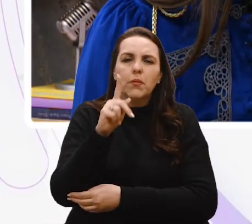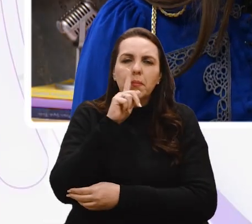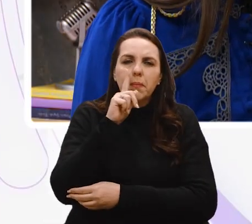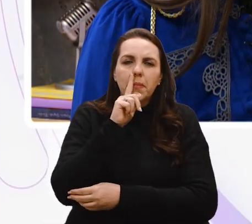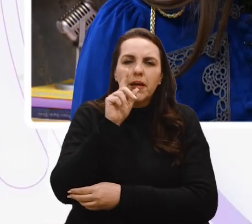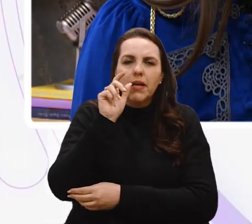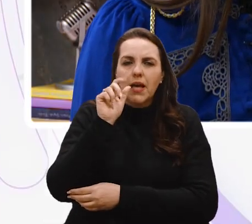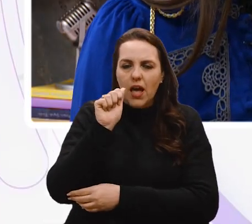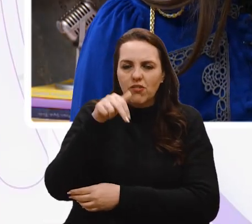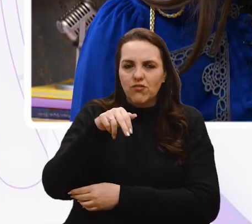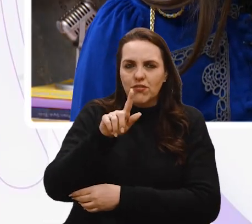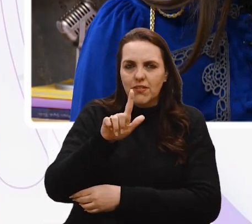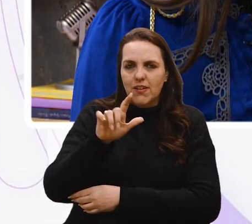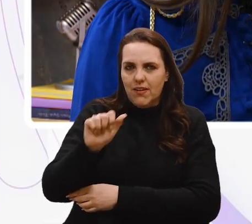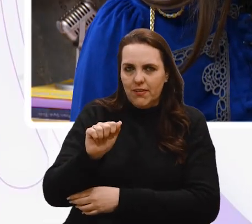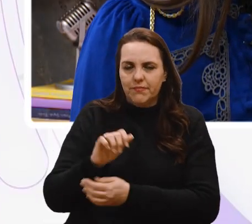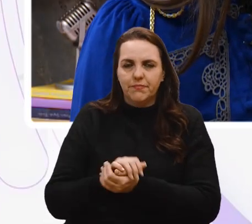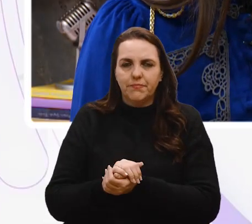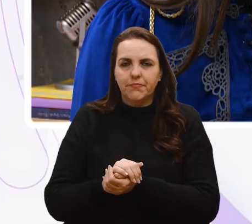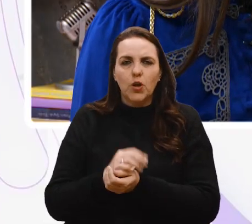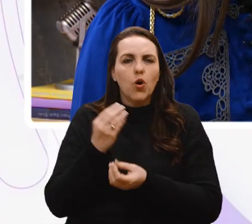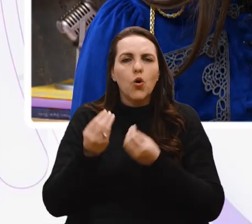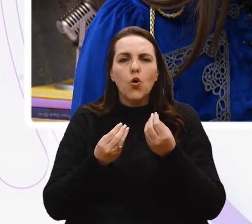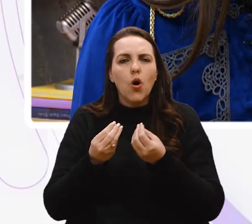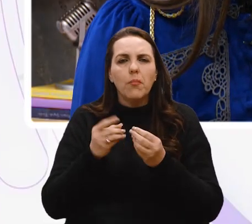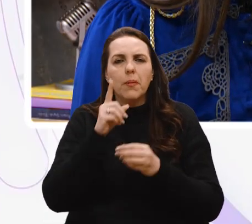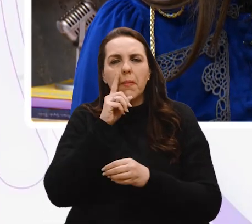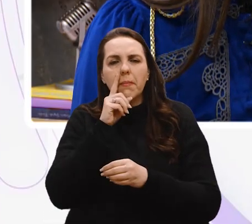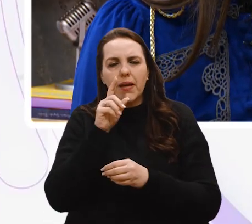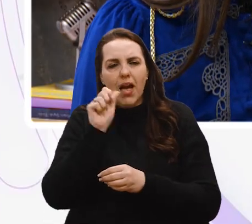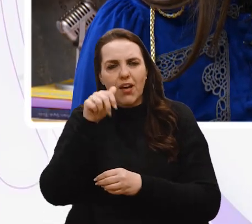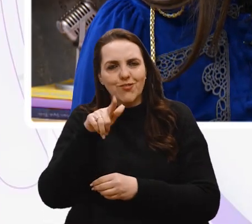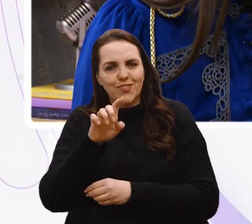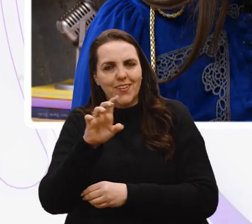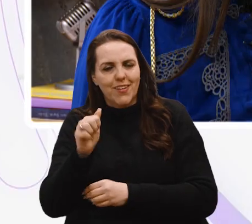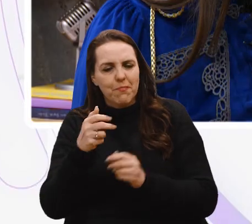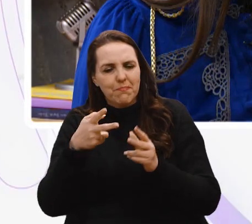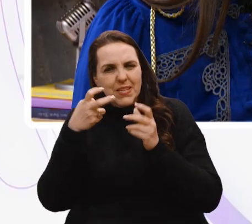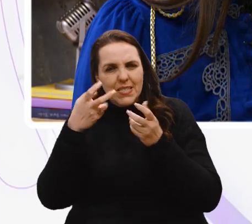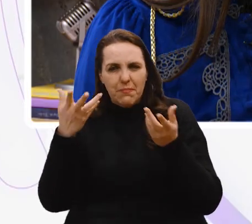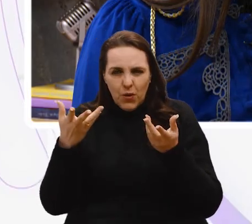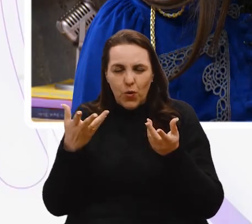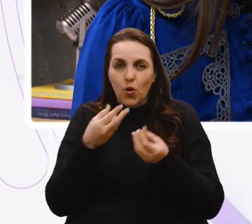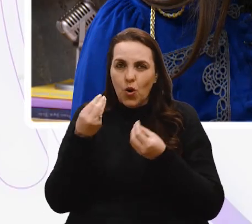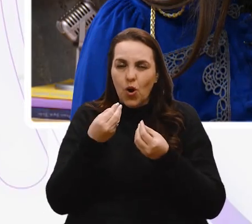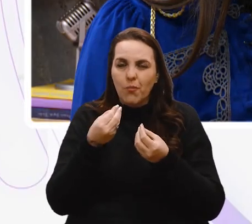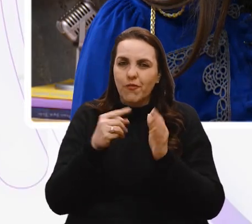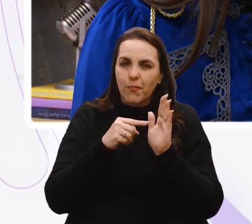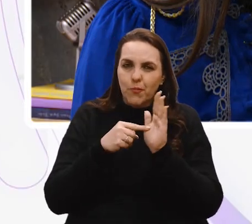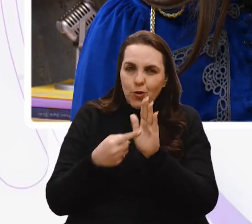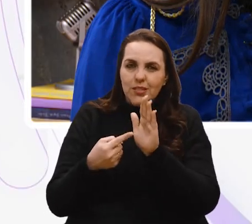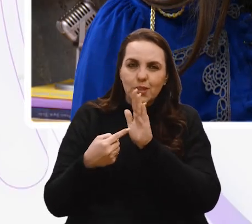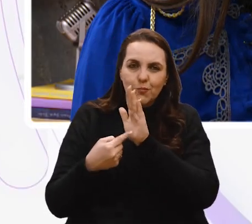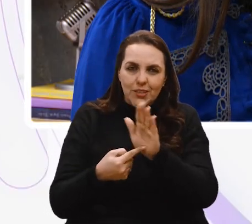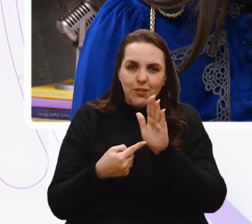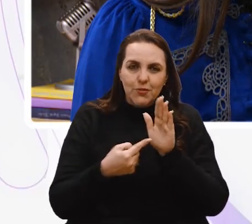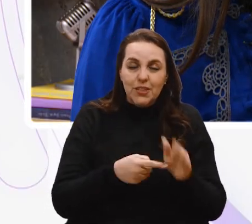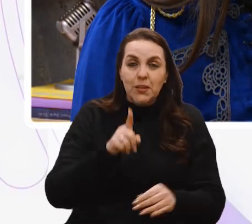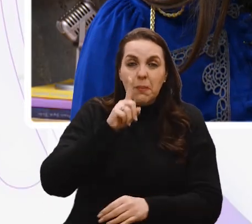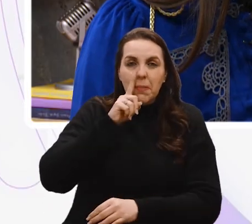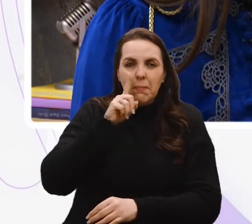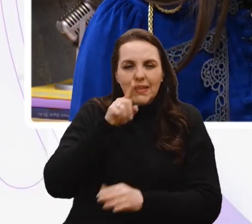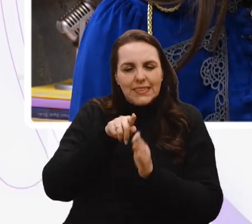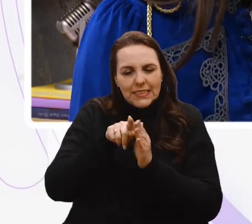E a Ângela, quais foram os sinais que ela percebeu em ti, assim, que foram denunciando e que fez ela começar